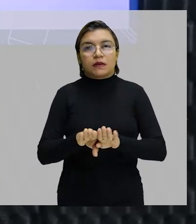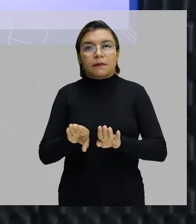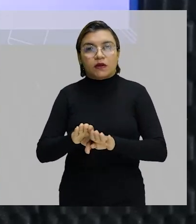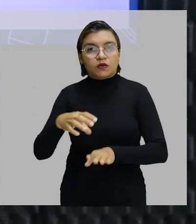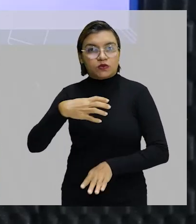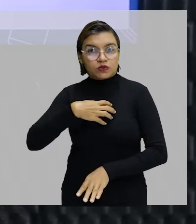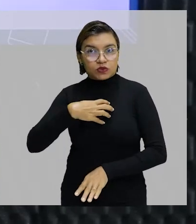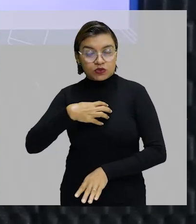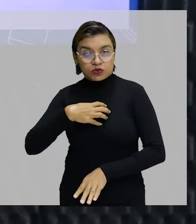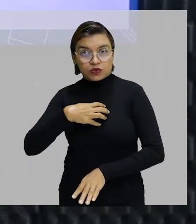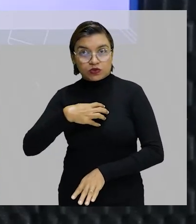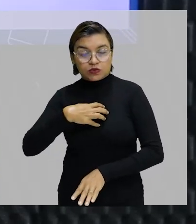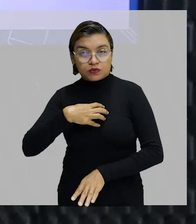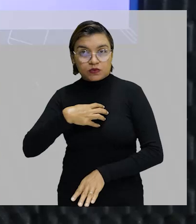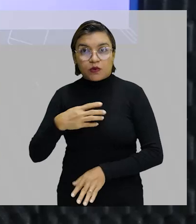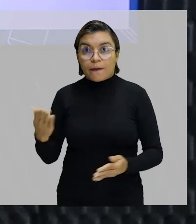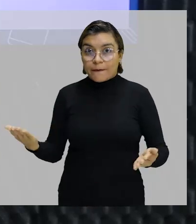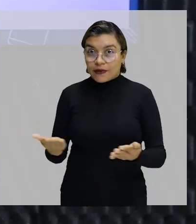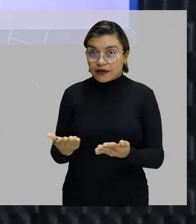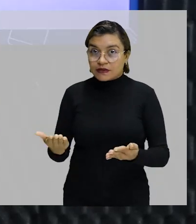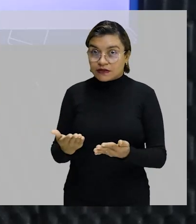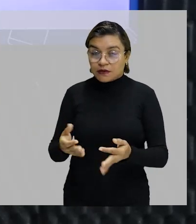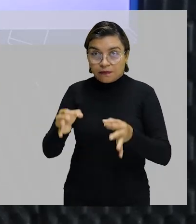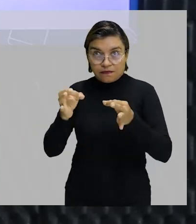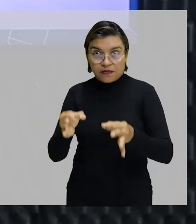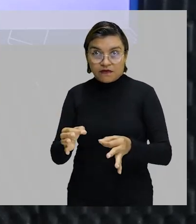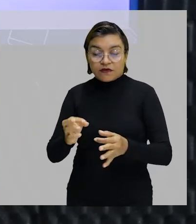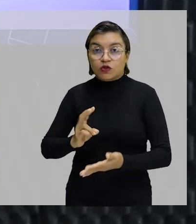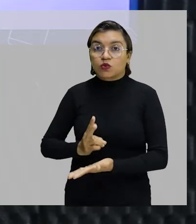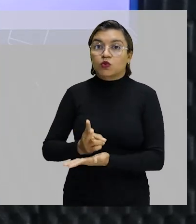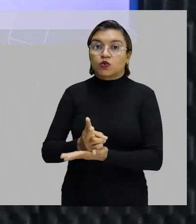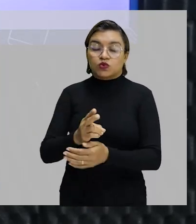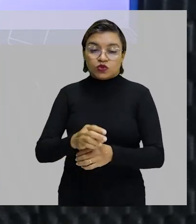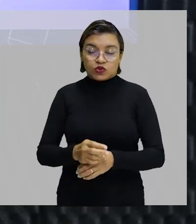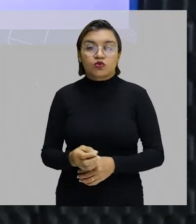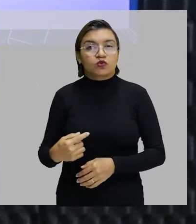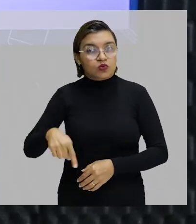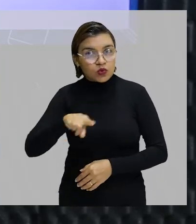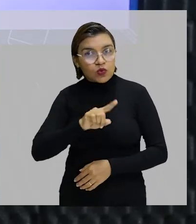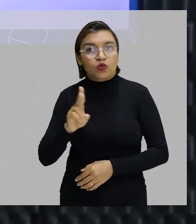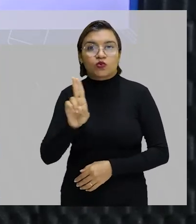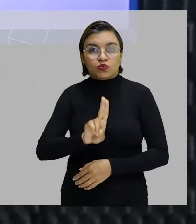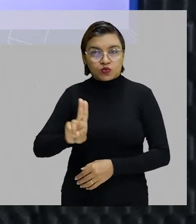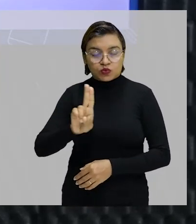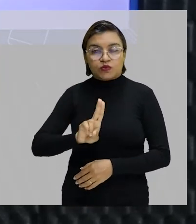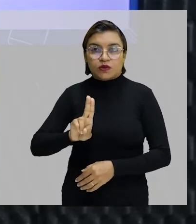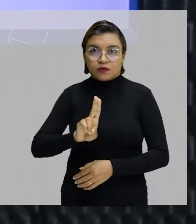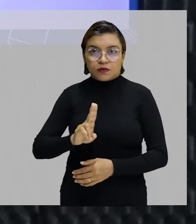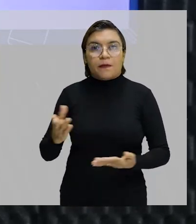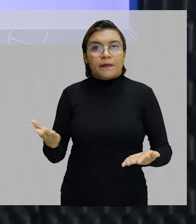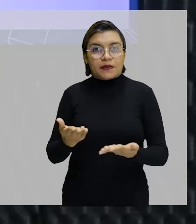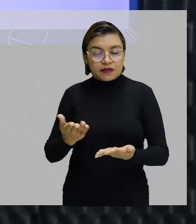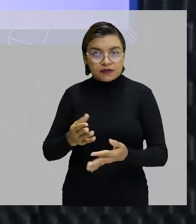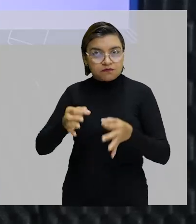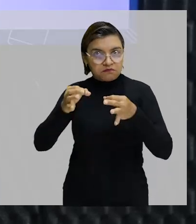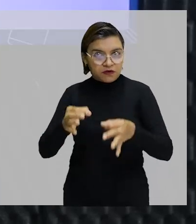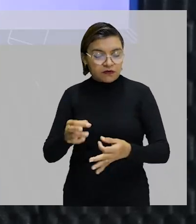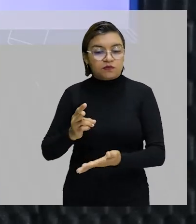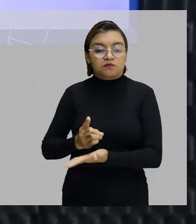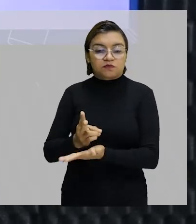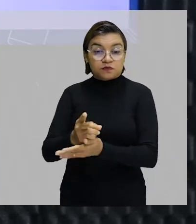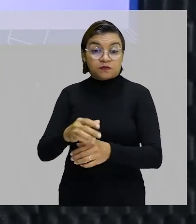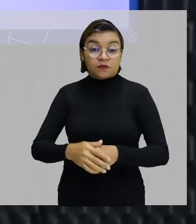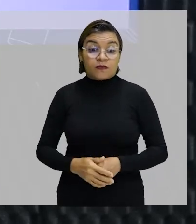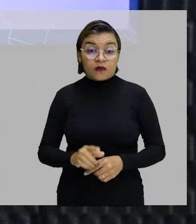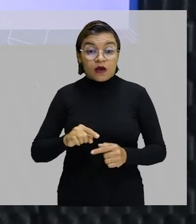sentido do Present Perfect Continuous, que é esse tempo verbal que a gente tem utilizado, presente, perfeito, contínuo.